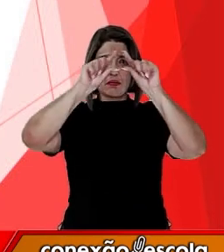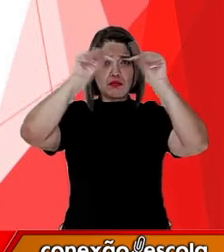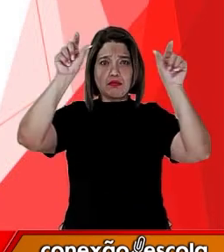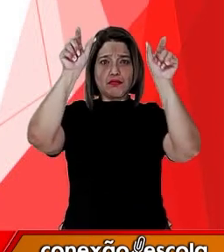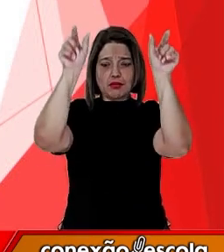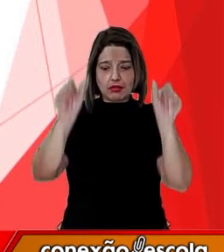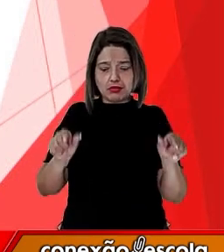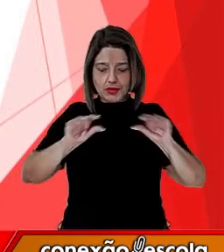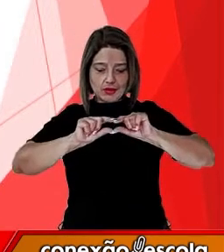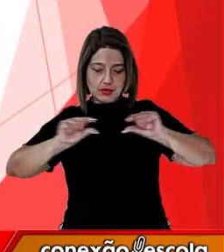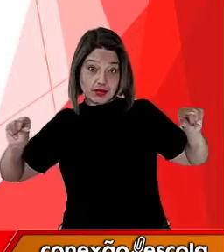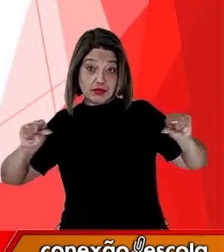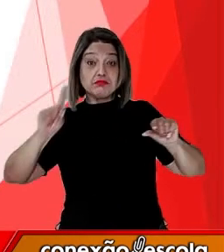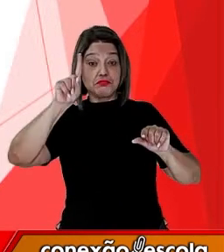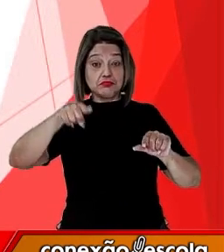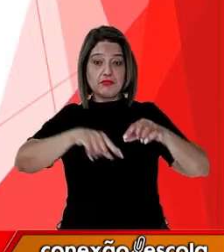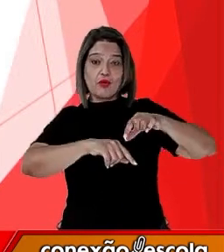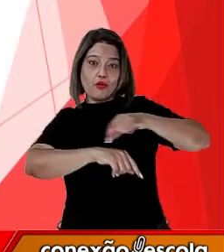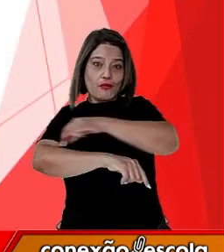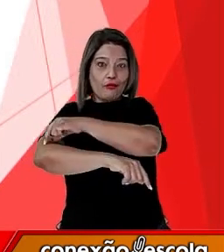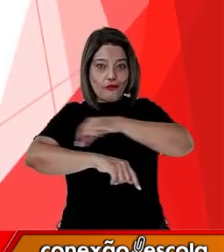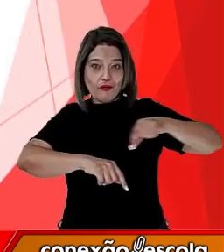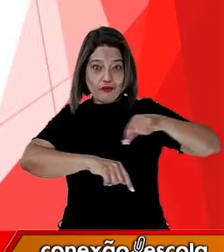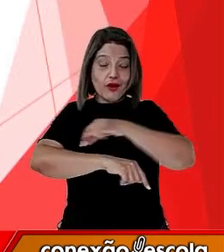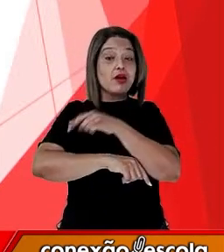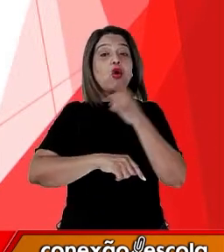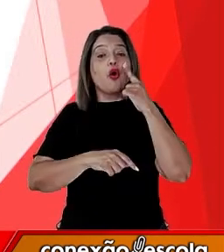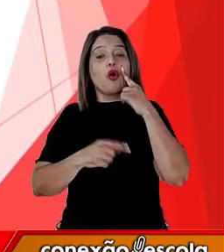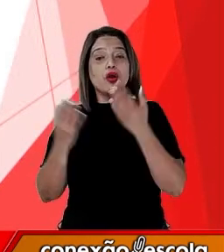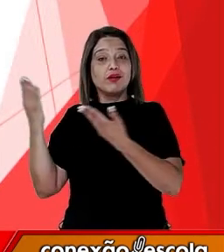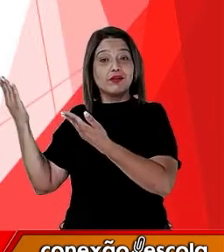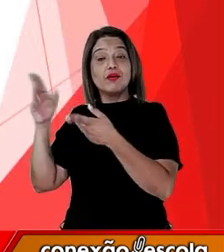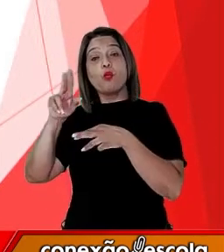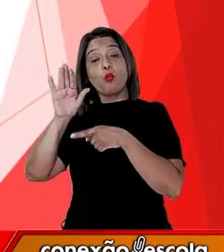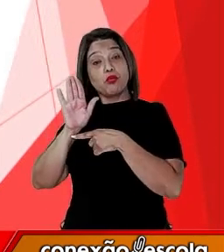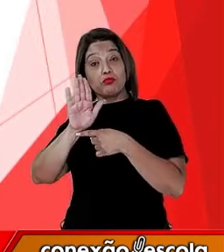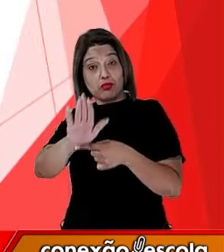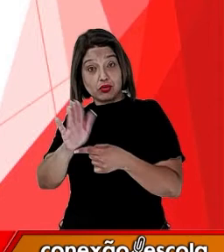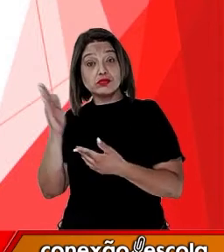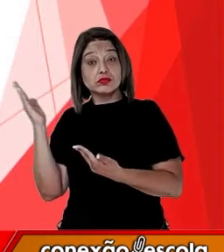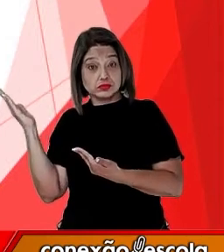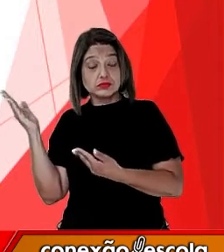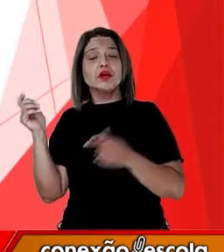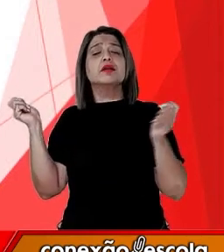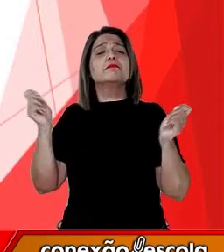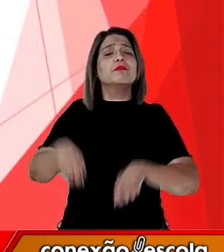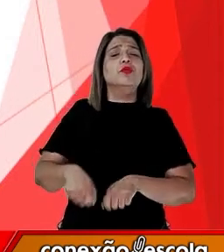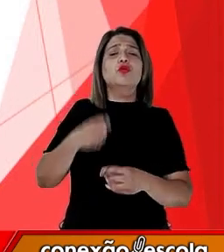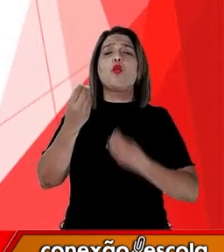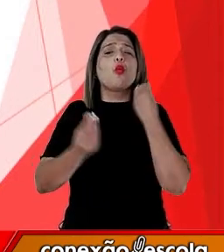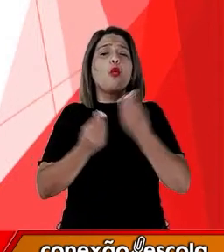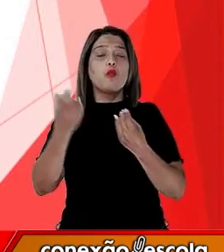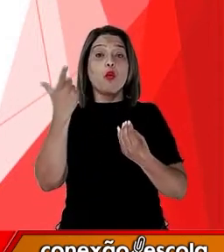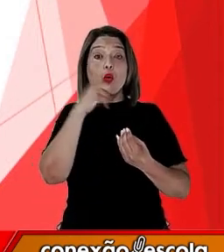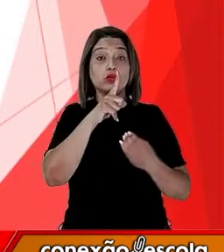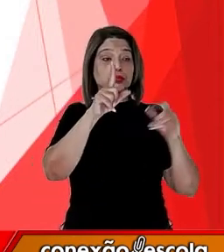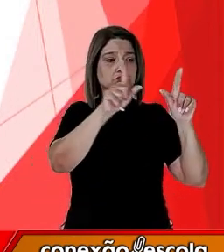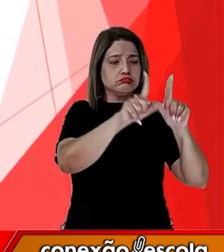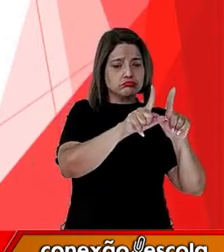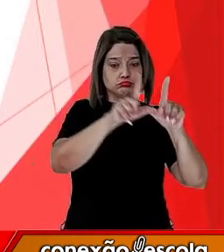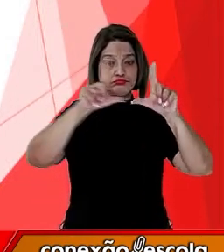2 réguas ficam sobre elas. Ele tem este formato. E o que possibilita a ampliação